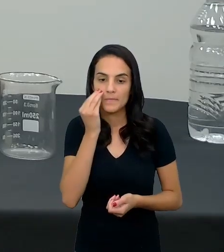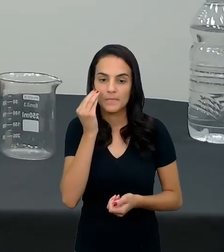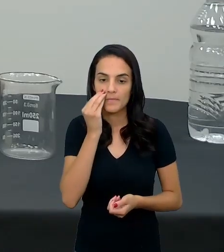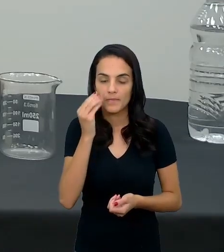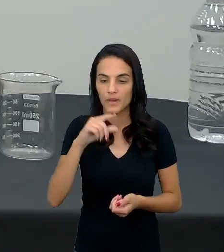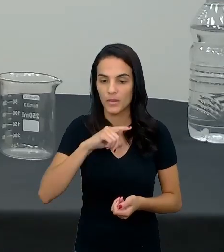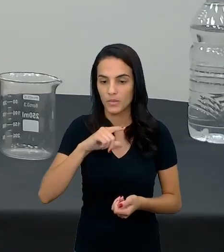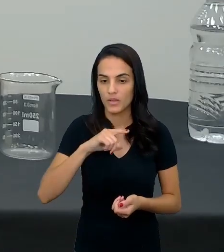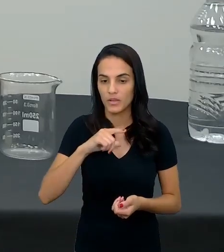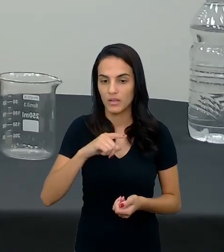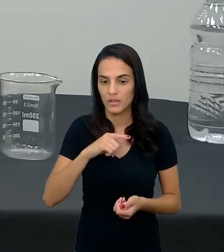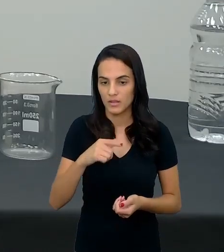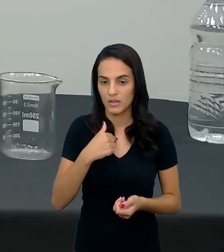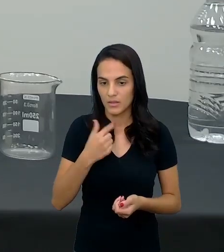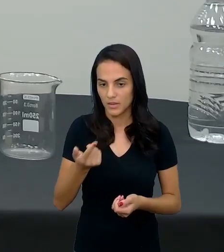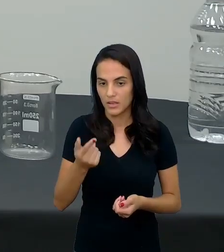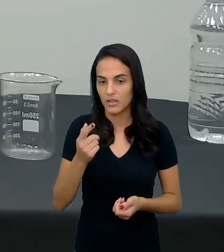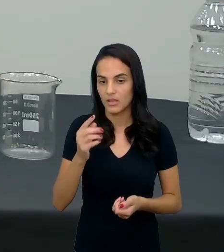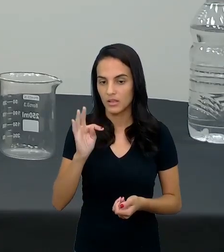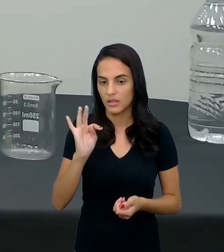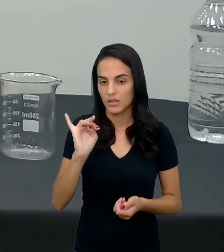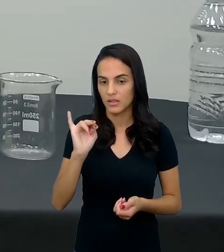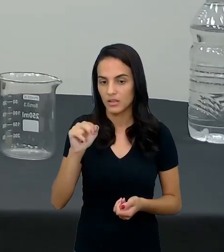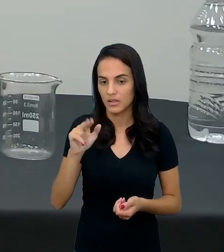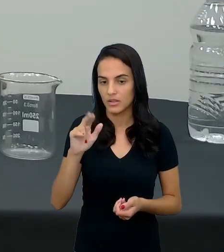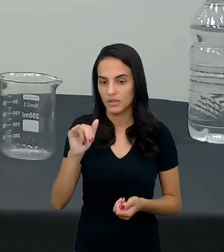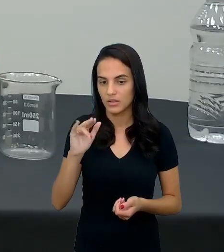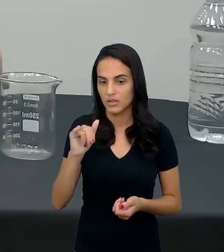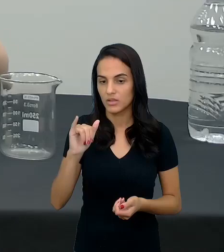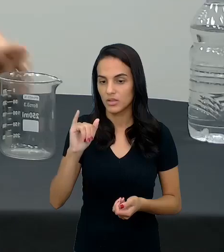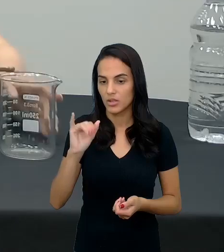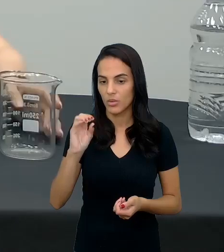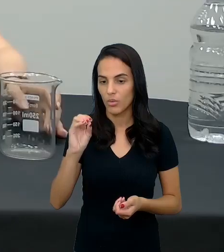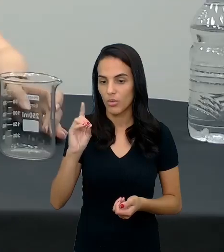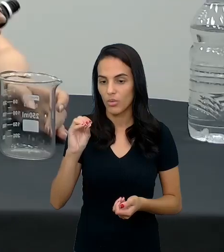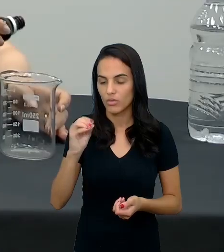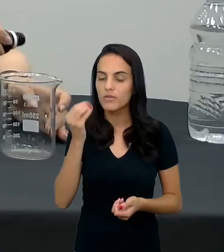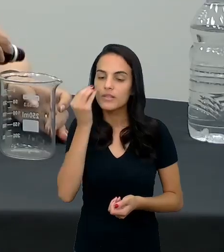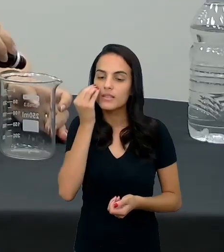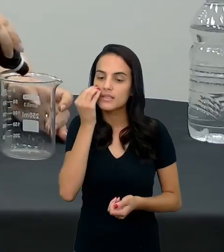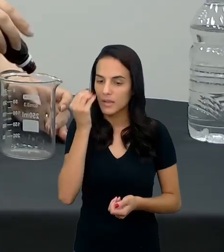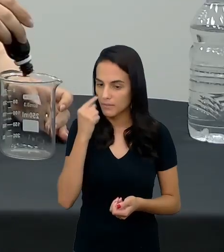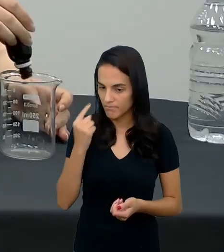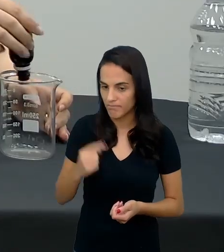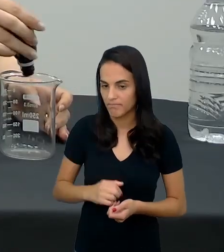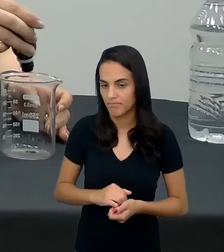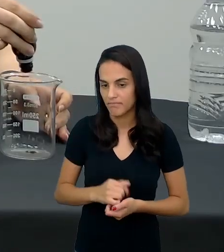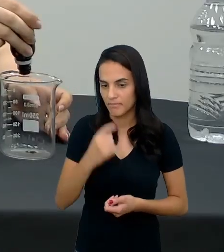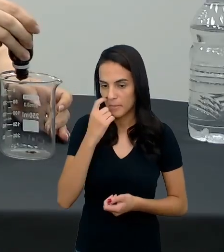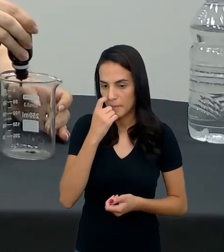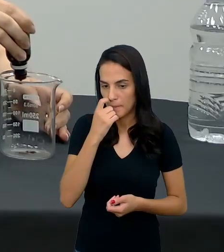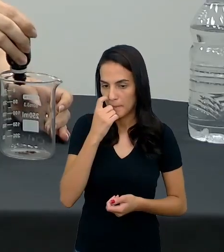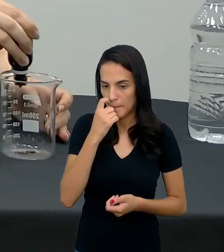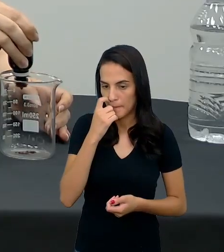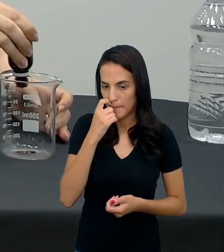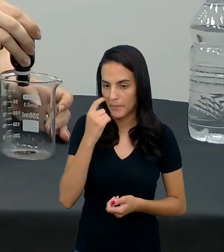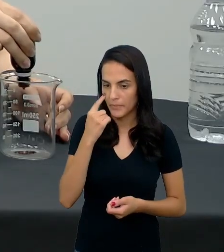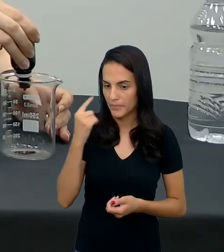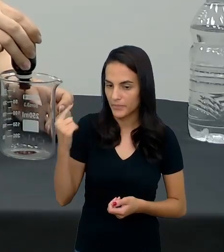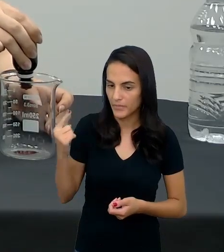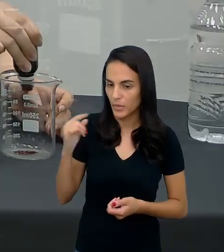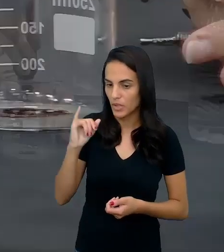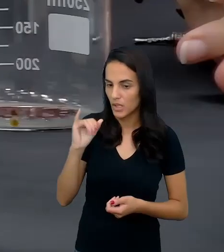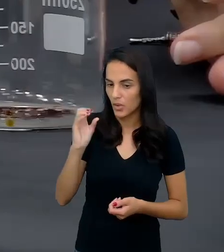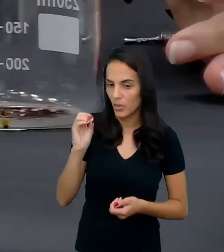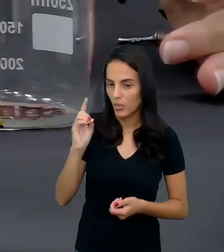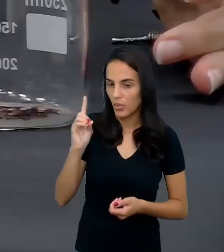eu tenho aqui, olha, abri a minha tintura, né? Abri o meu iodo e vou fazer o teste aqui, olha, pingando um pouquinho, olha, o